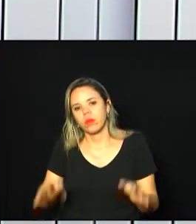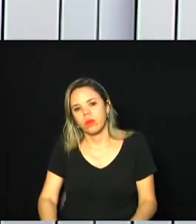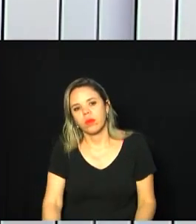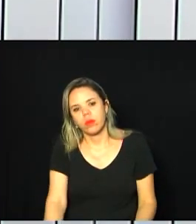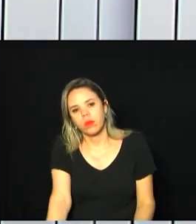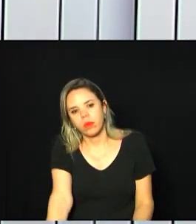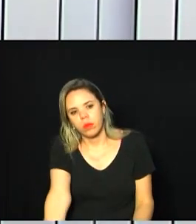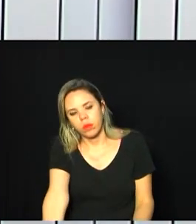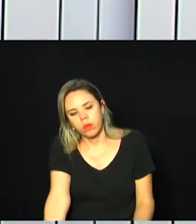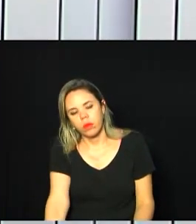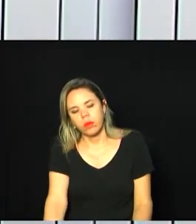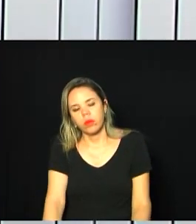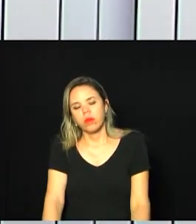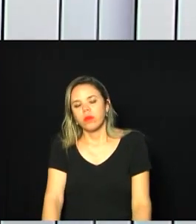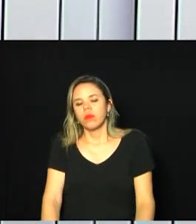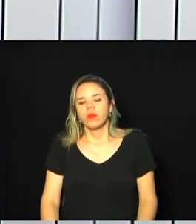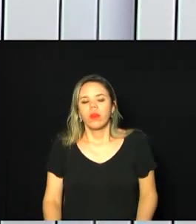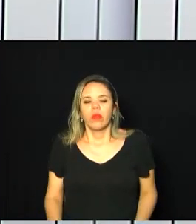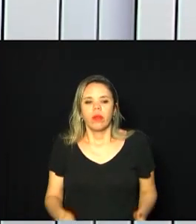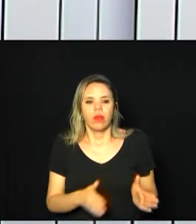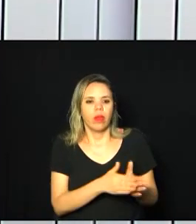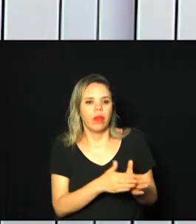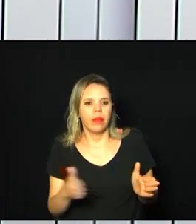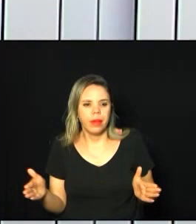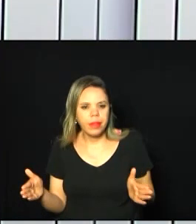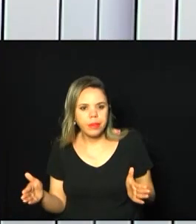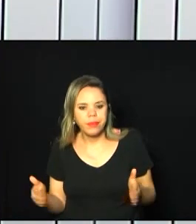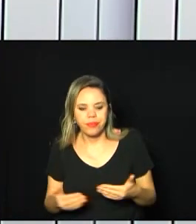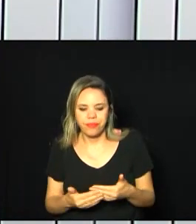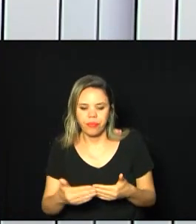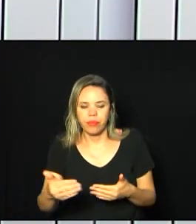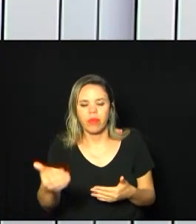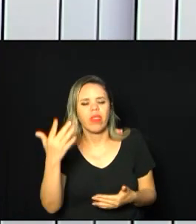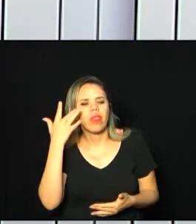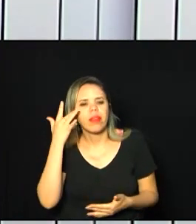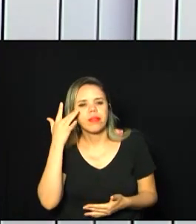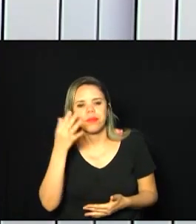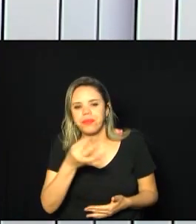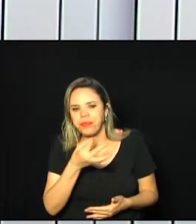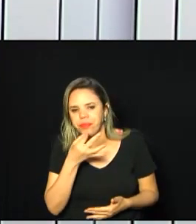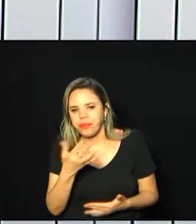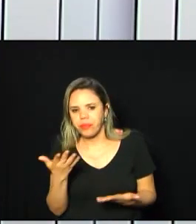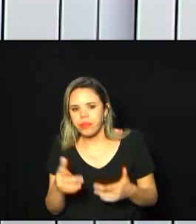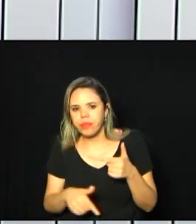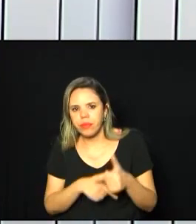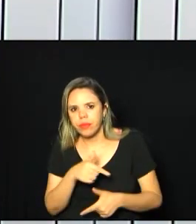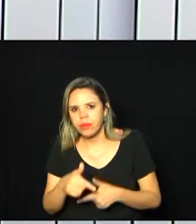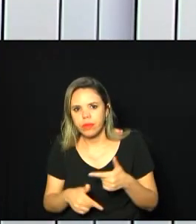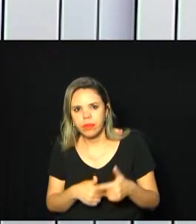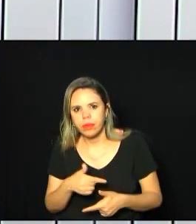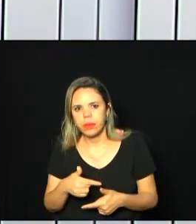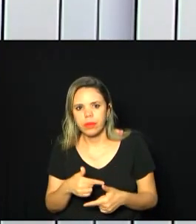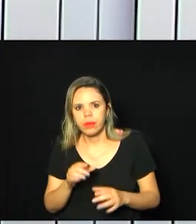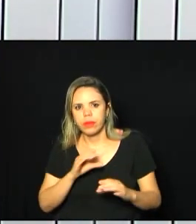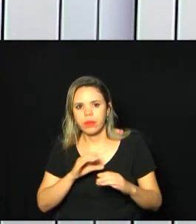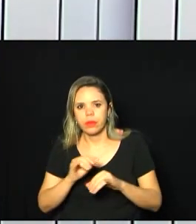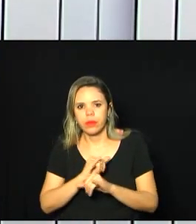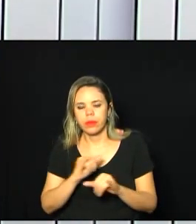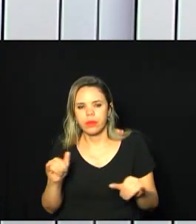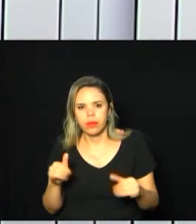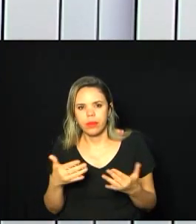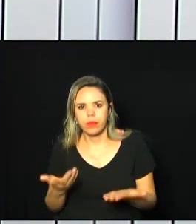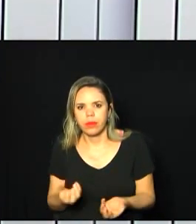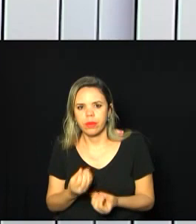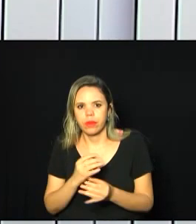esclarecedoras. Durante este período e mesmo daqui para frente, como é que você vê esse trabalho de comunicação para